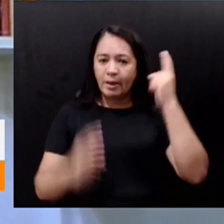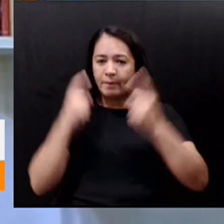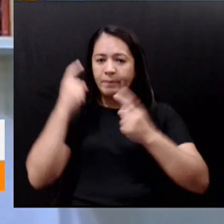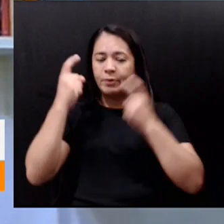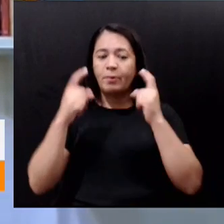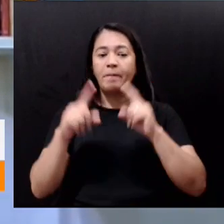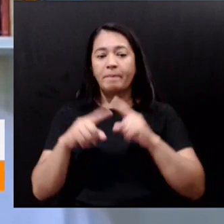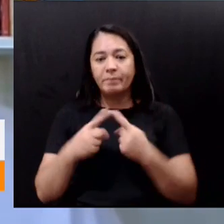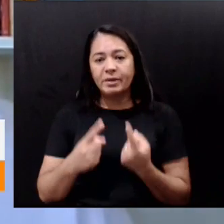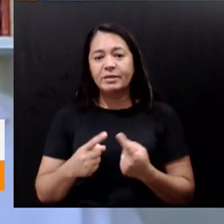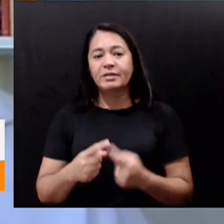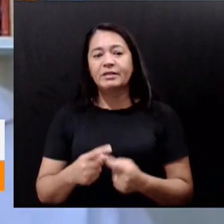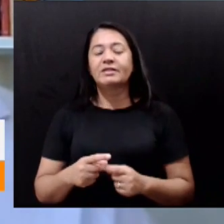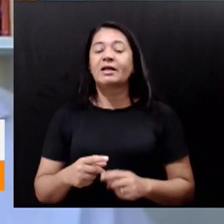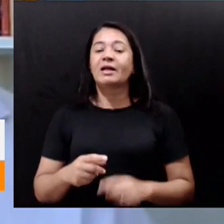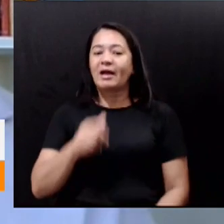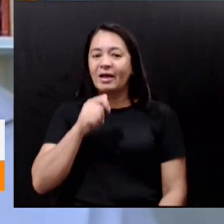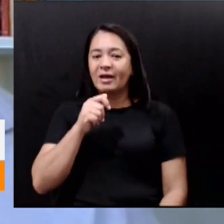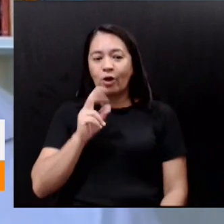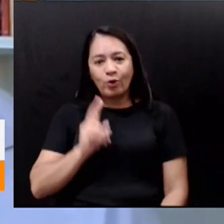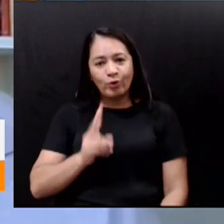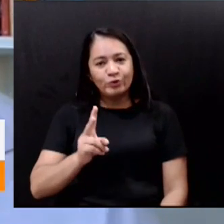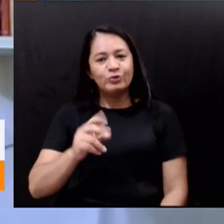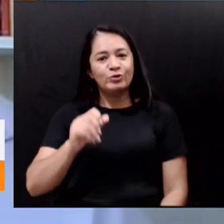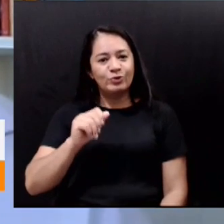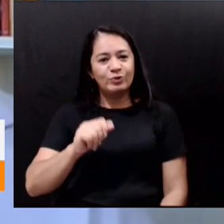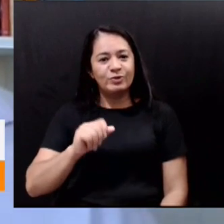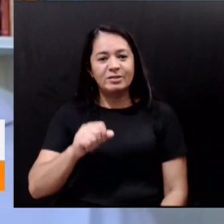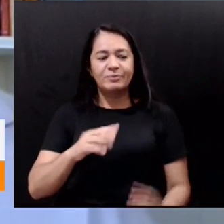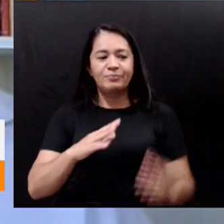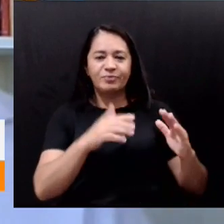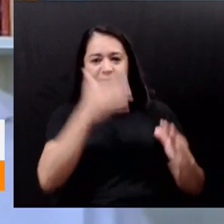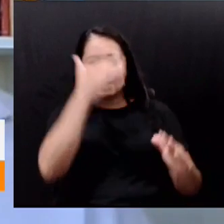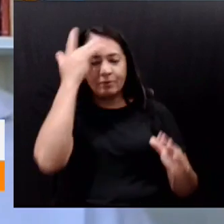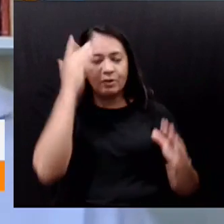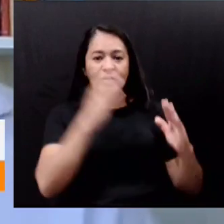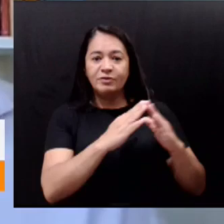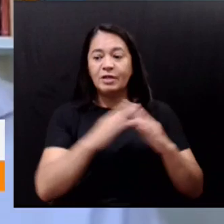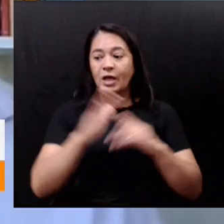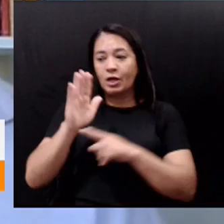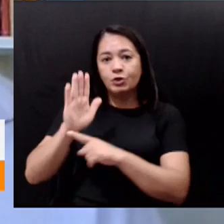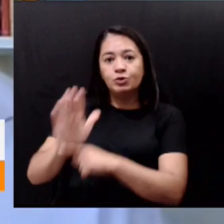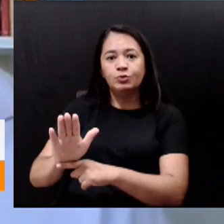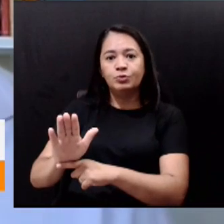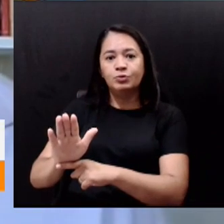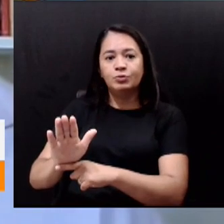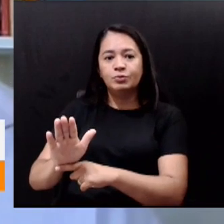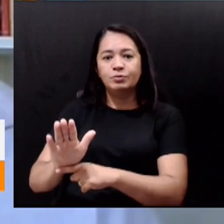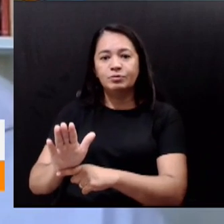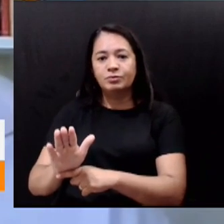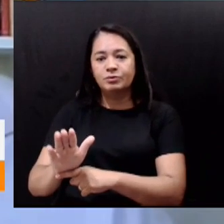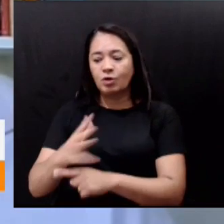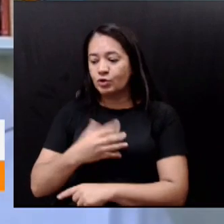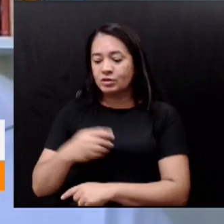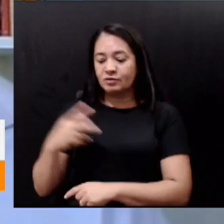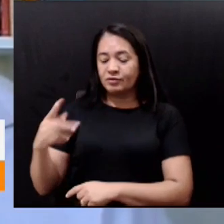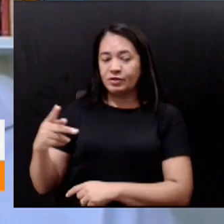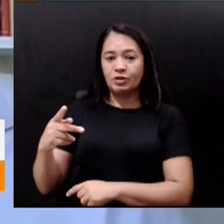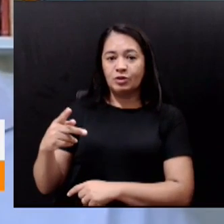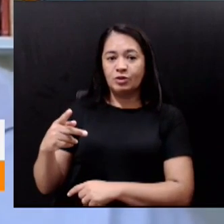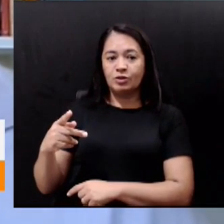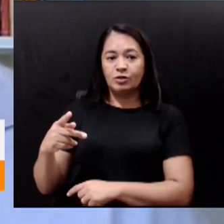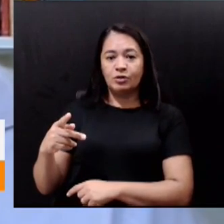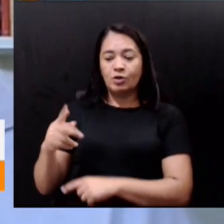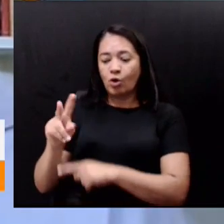ainda a gente encontra, e esses vizinhos muitas vezes ajudam, criam esses filhos grande parte